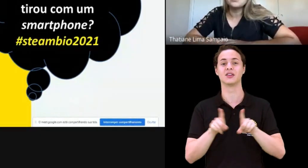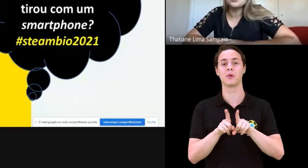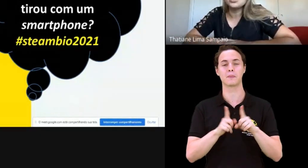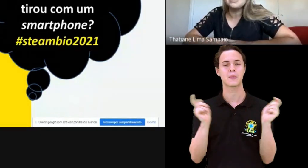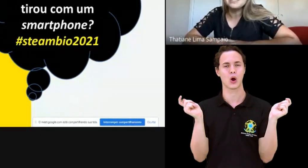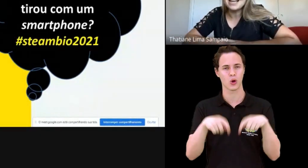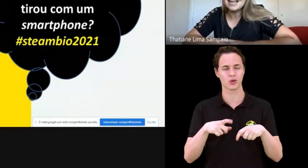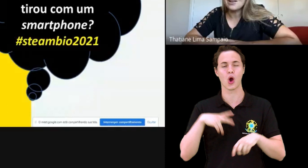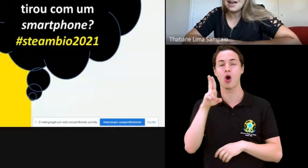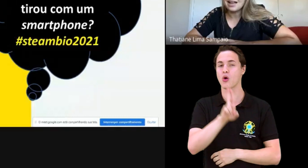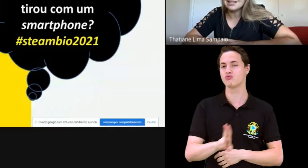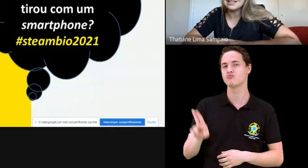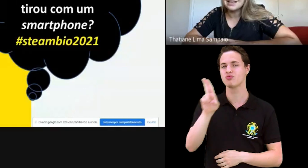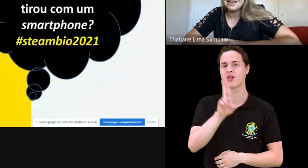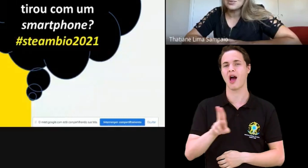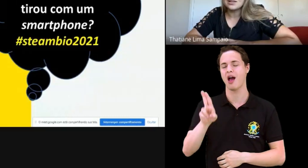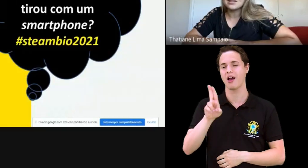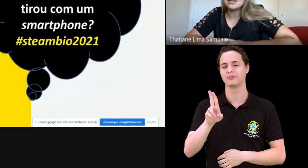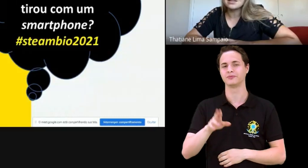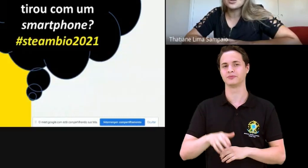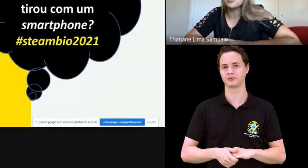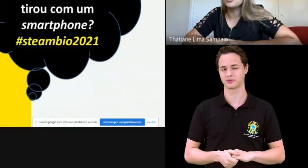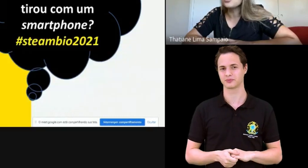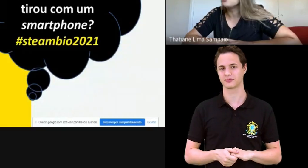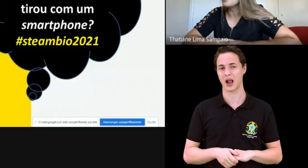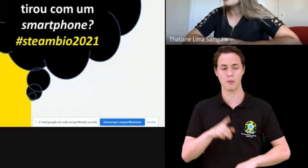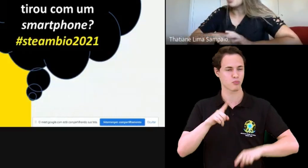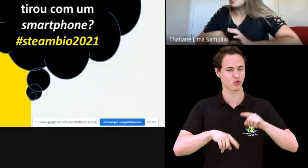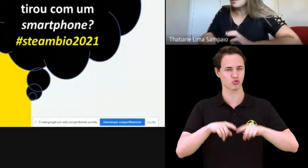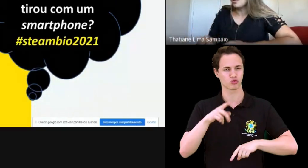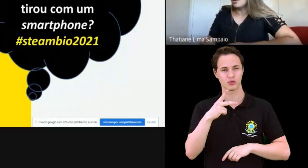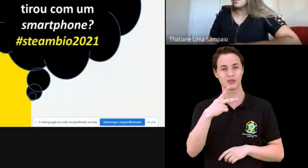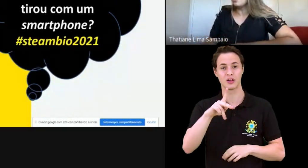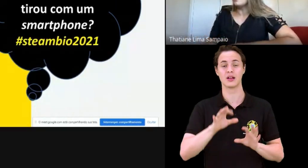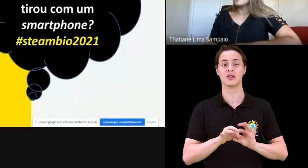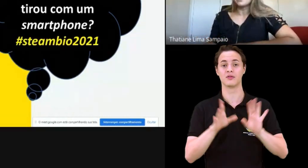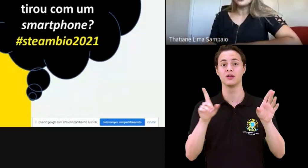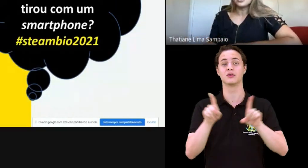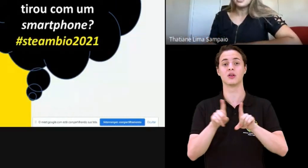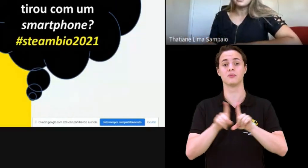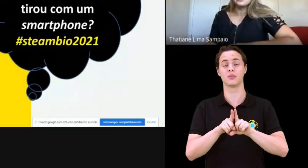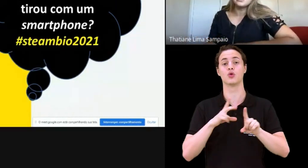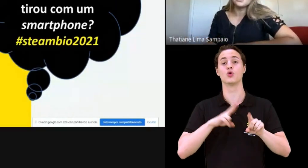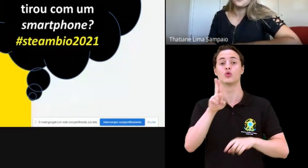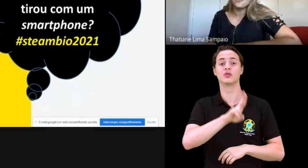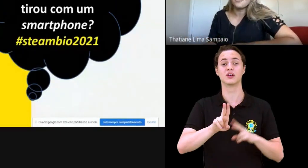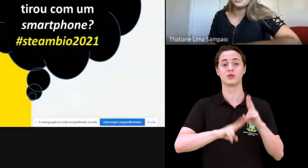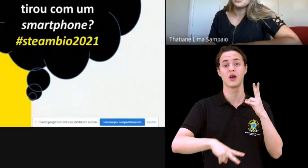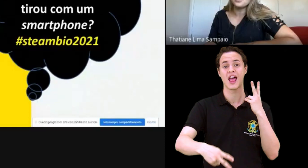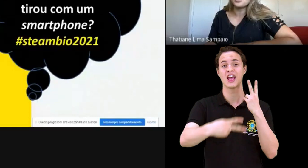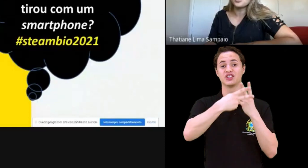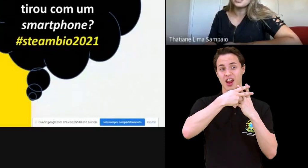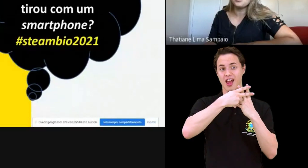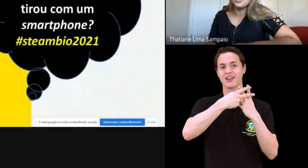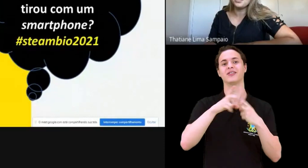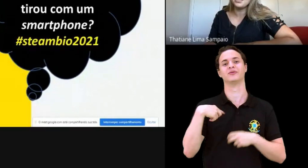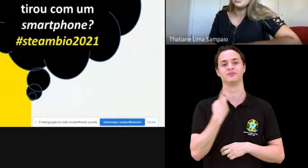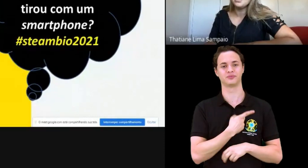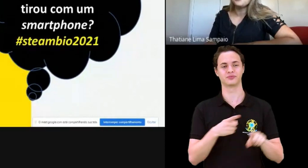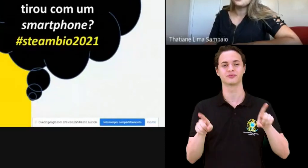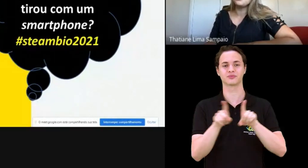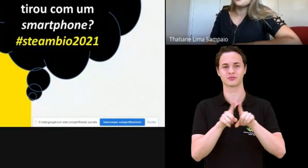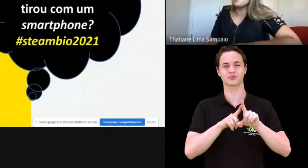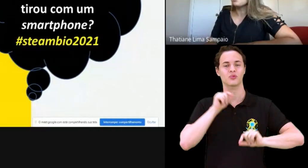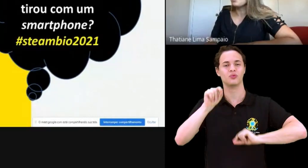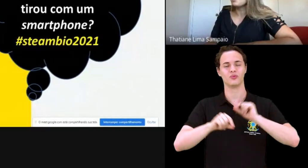poderão, então, utilizar os produtos de vocês, colocando a nossa hashtag, e dessa forma nós vamos contribuir aí